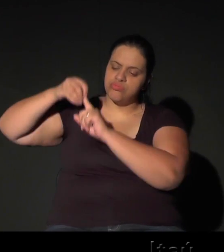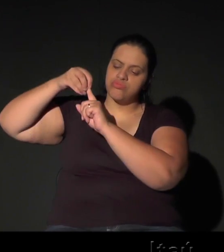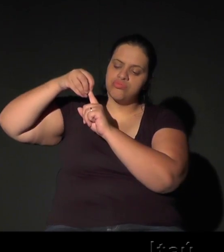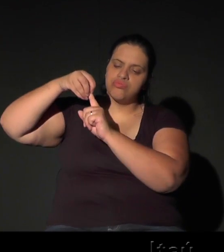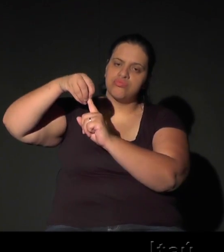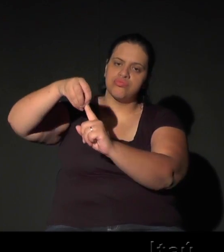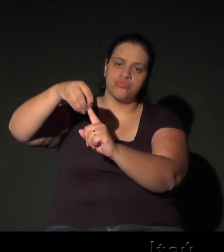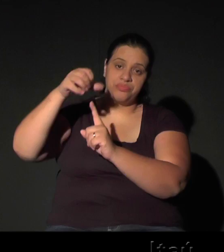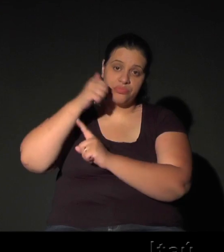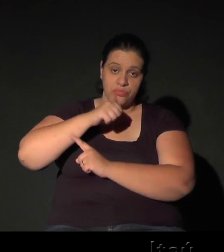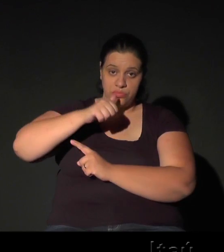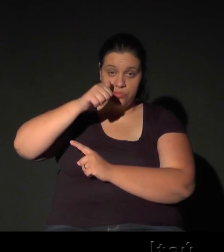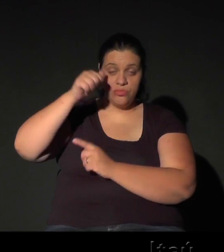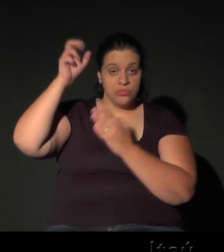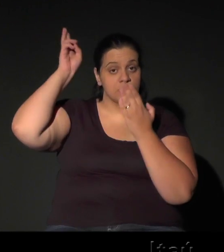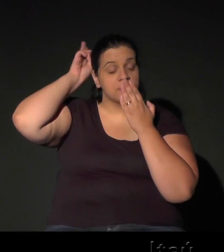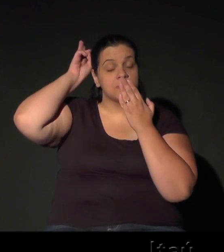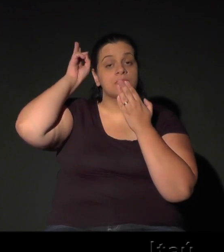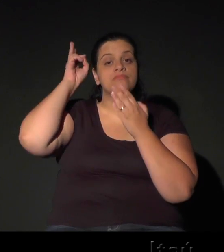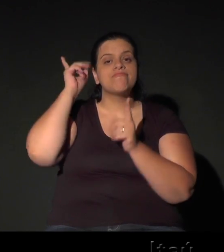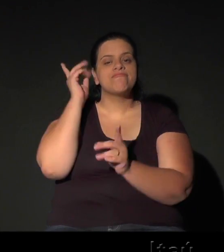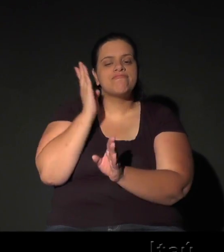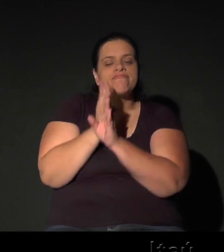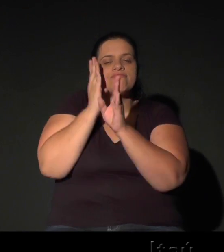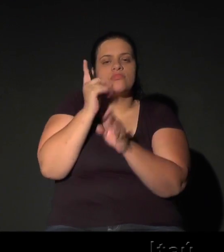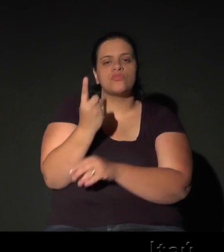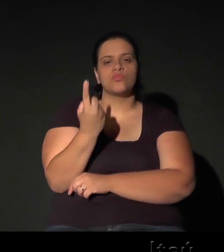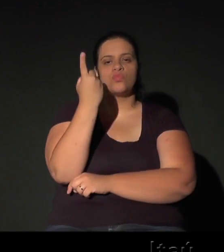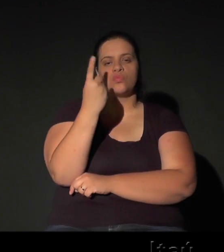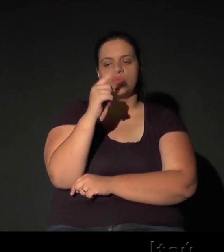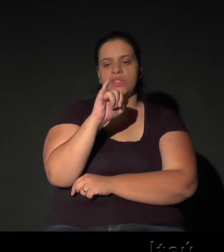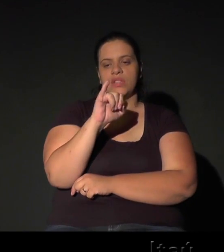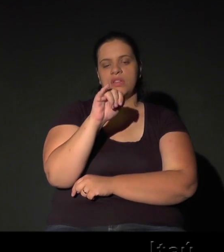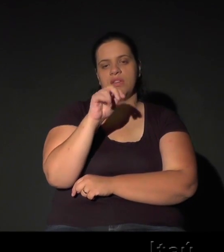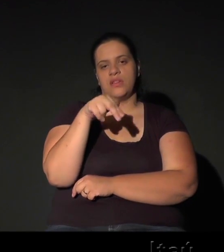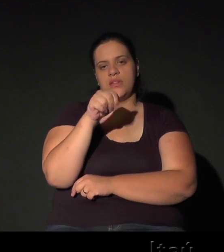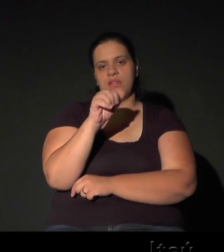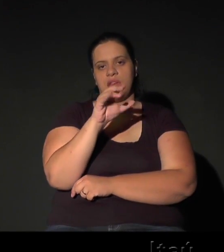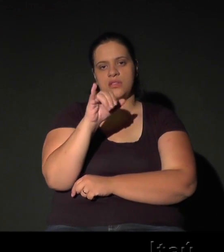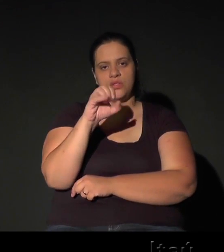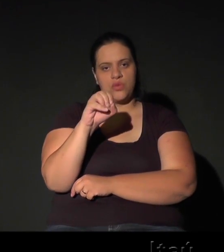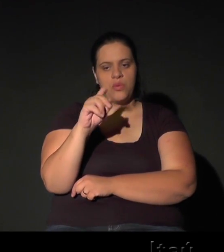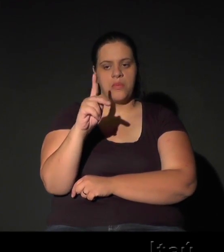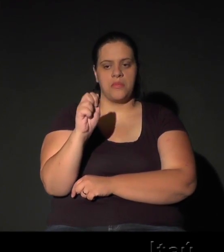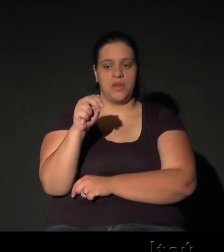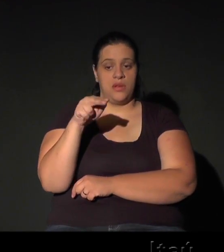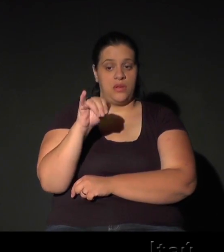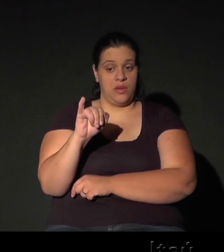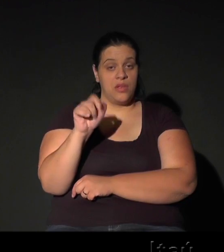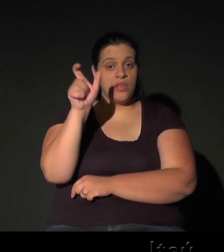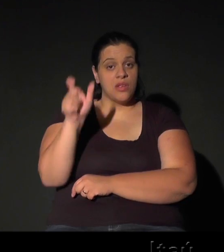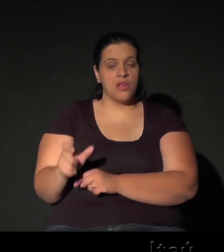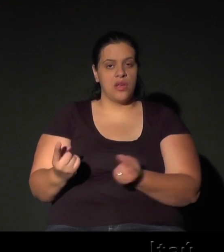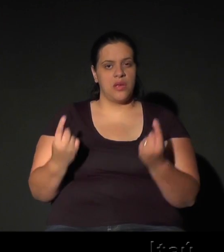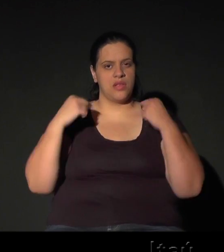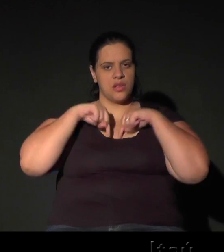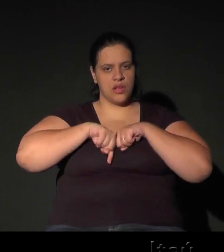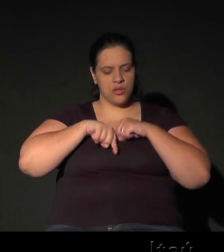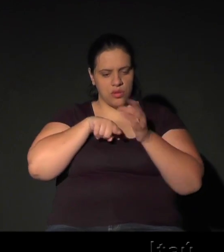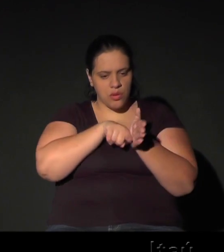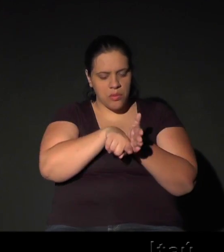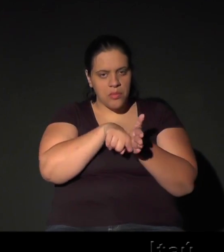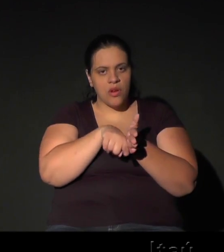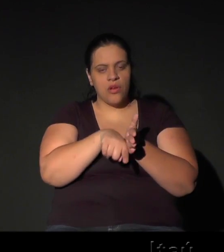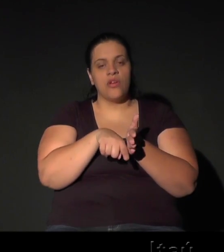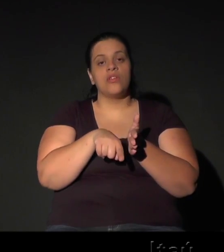encontrei uma única pessoa que é o Ignácio P que é um antropólogo Guarani